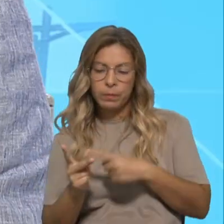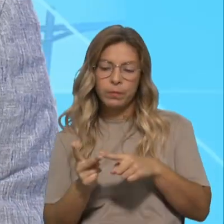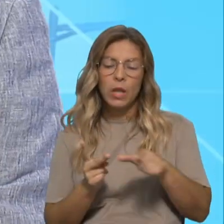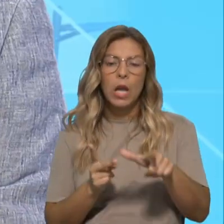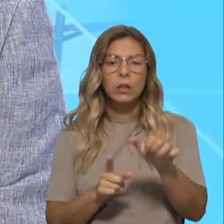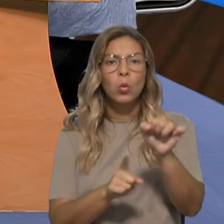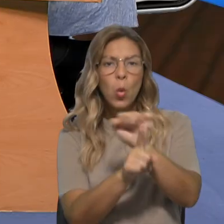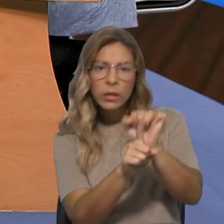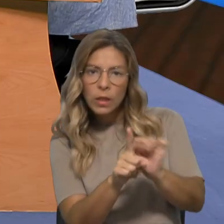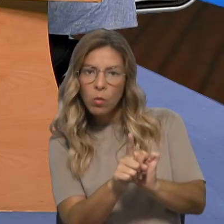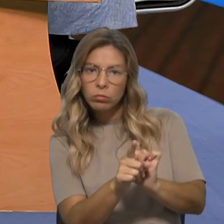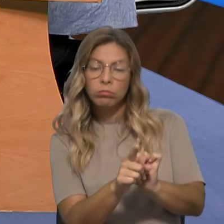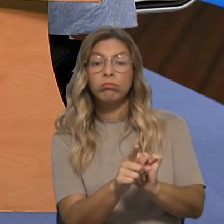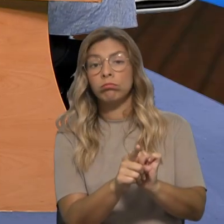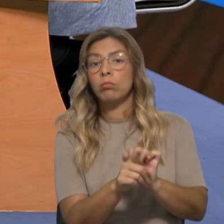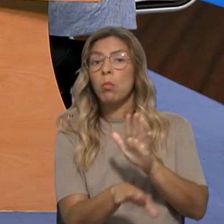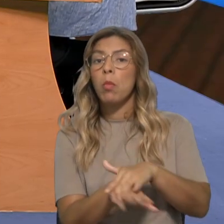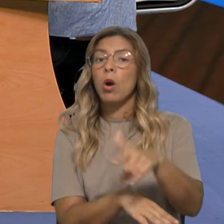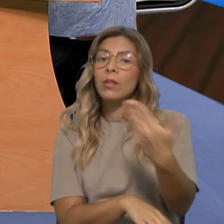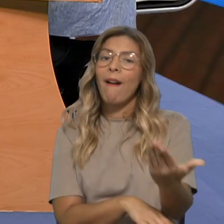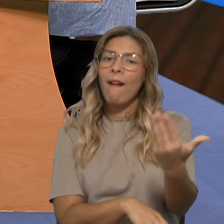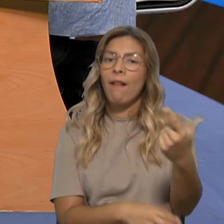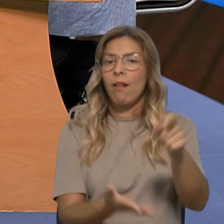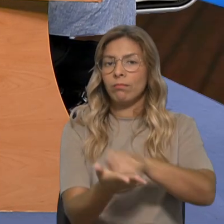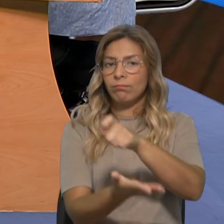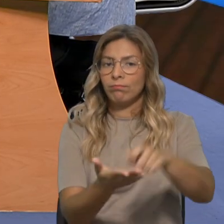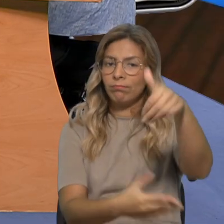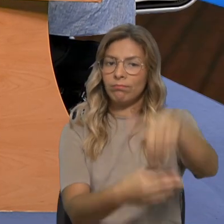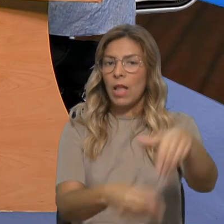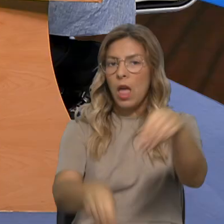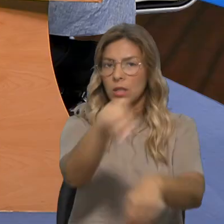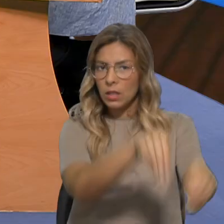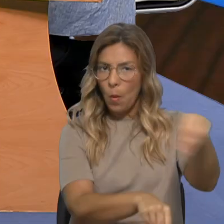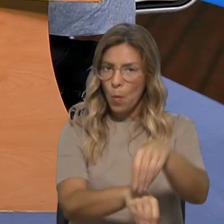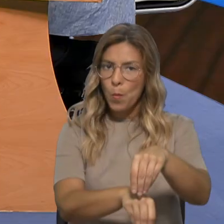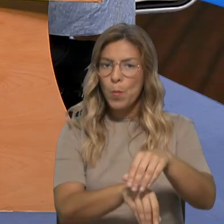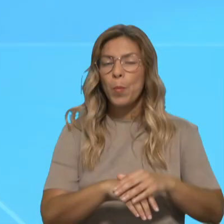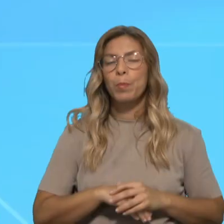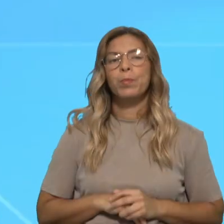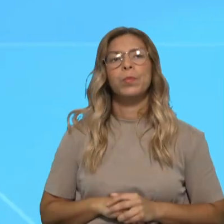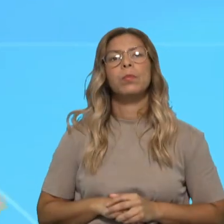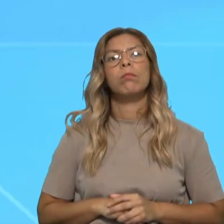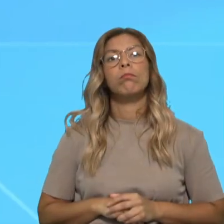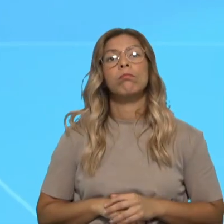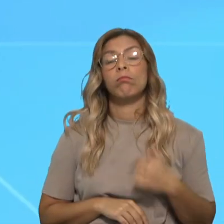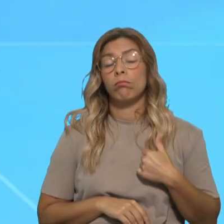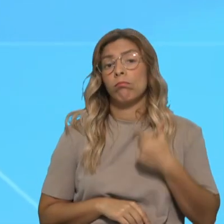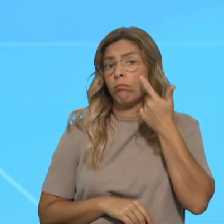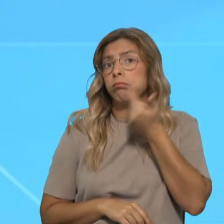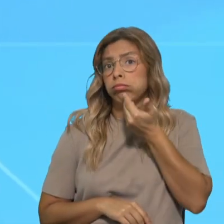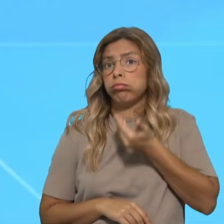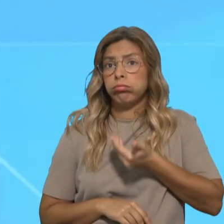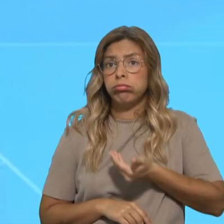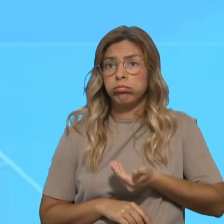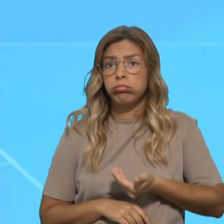não é? Agora, às vezes os sistemas bloqueiam-se, isso é mau. Já temos uma experiência longa de